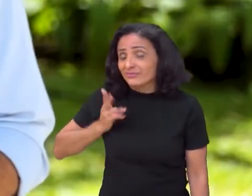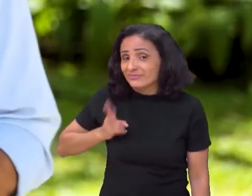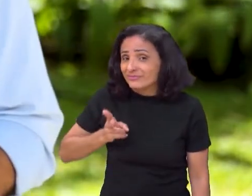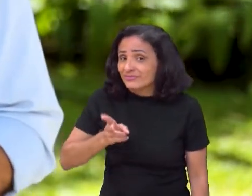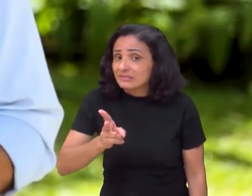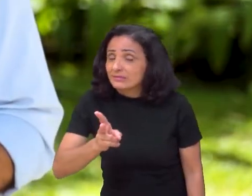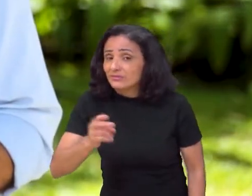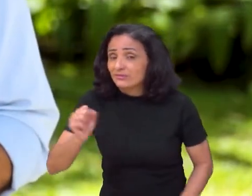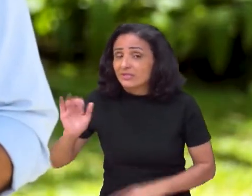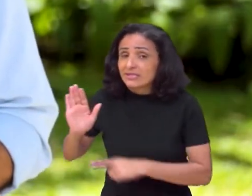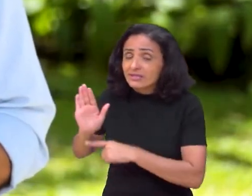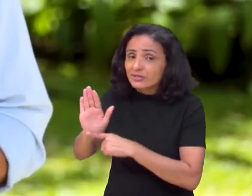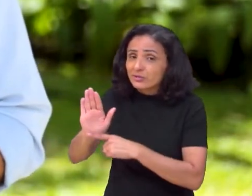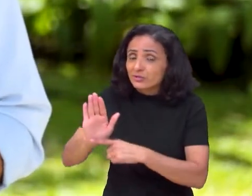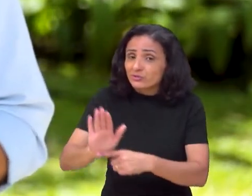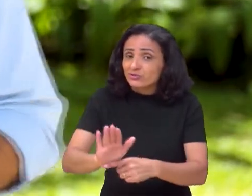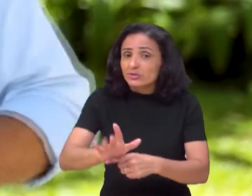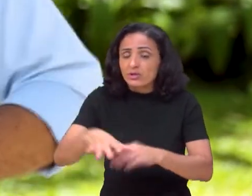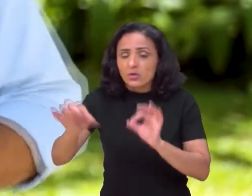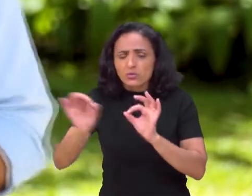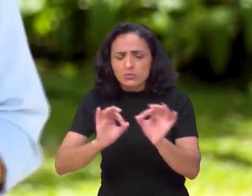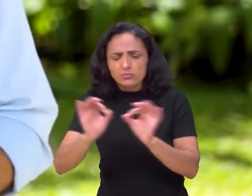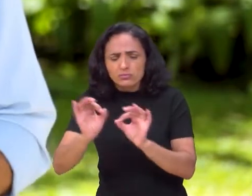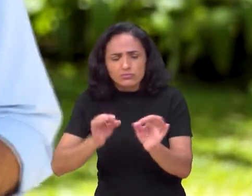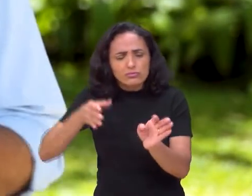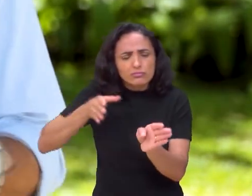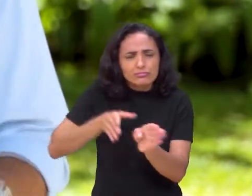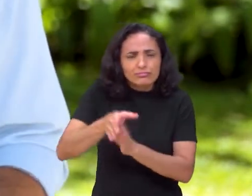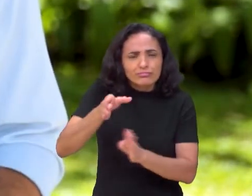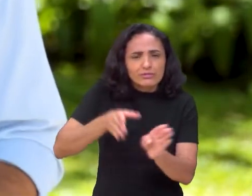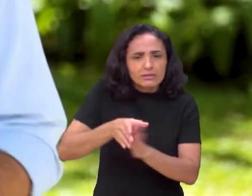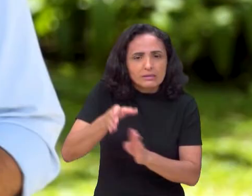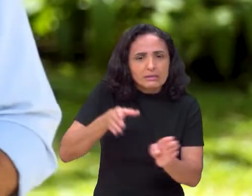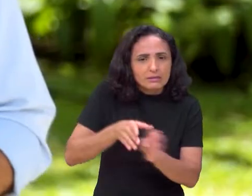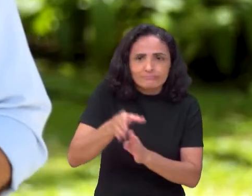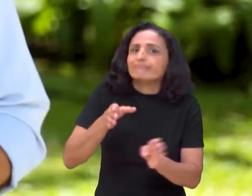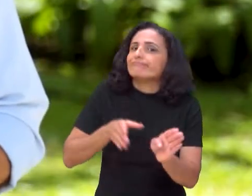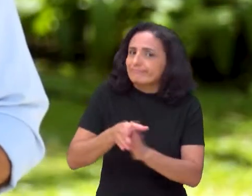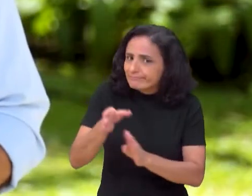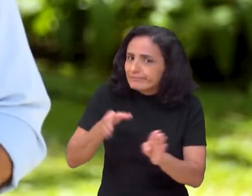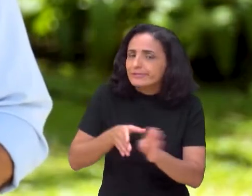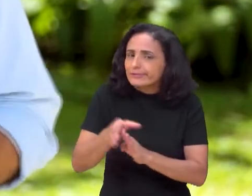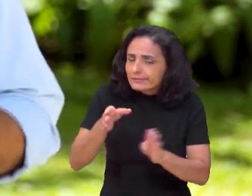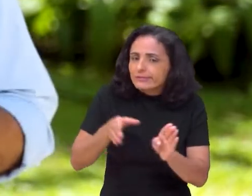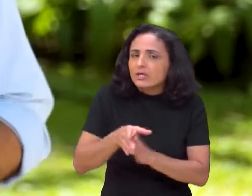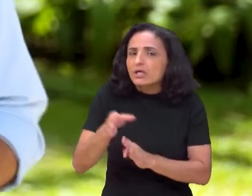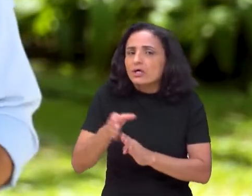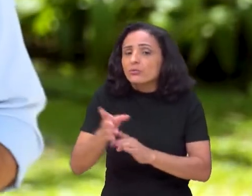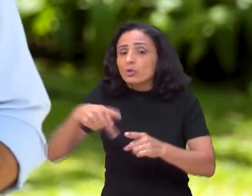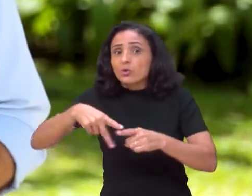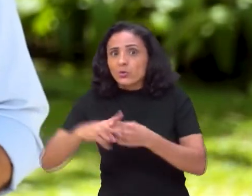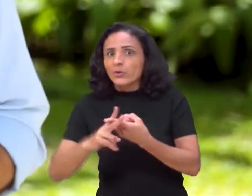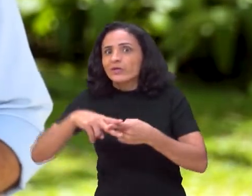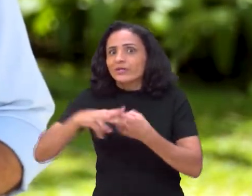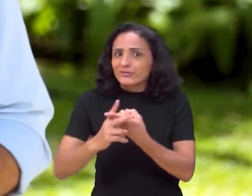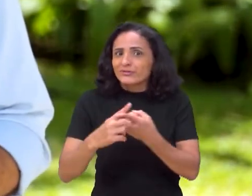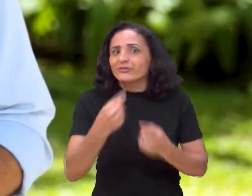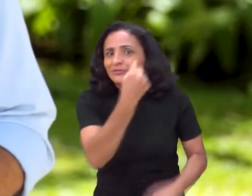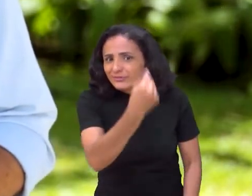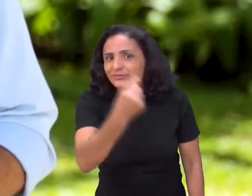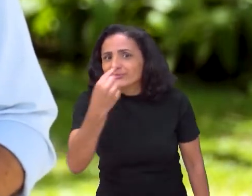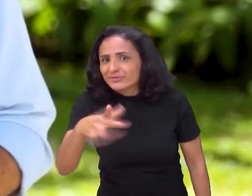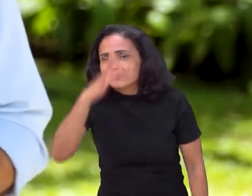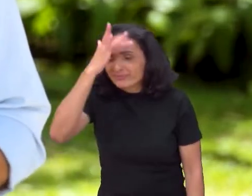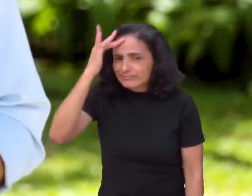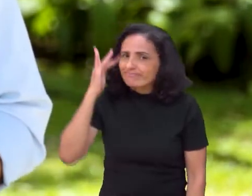nos ajudando, nos orientando, nos guiando, nos repreendendo quando necessário, mas principalmente nos